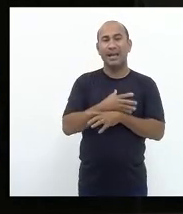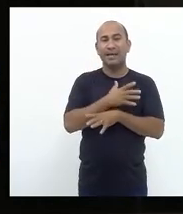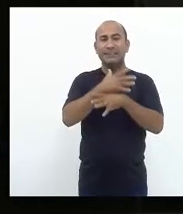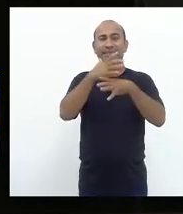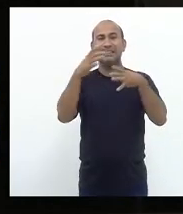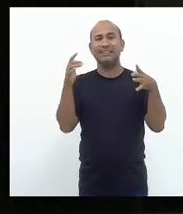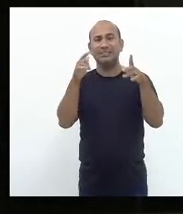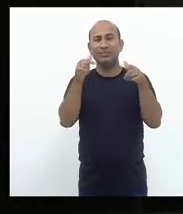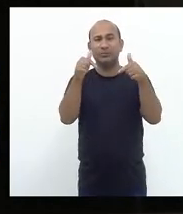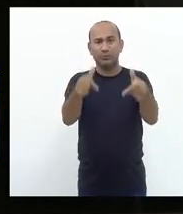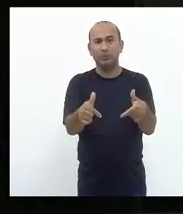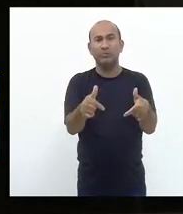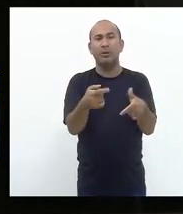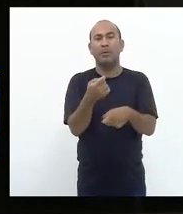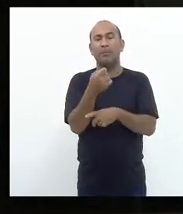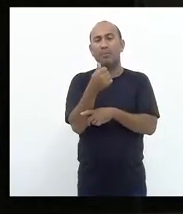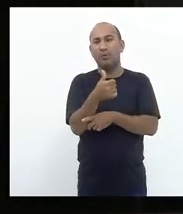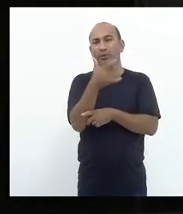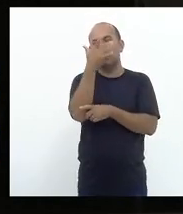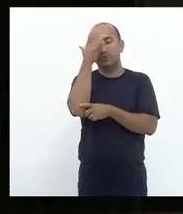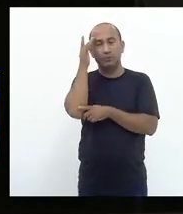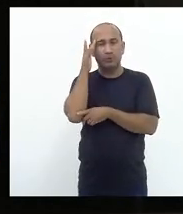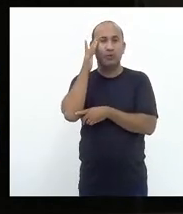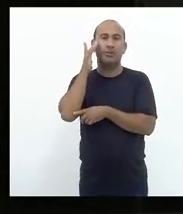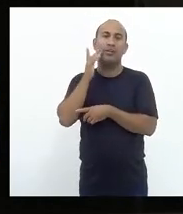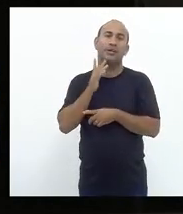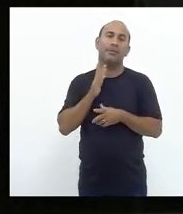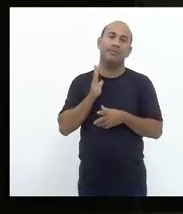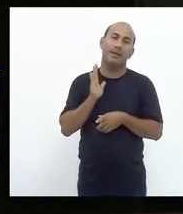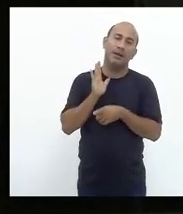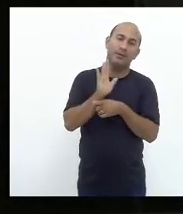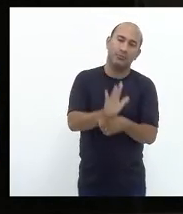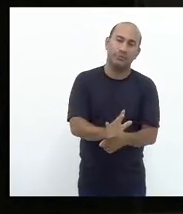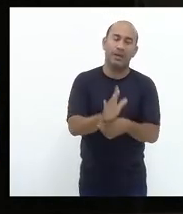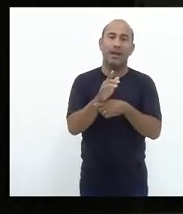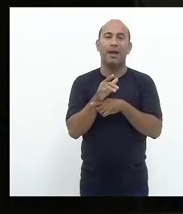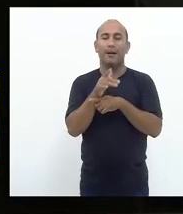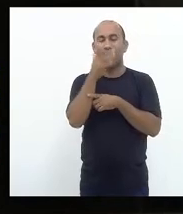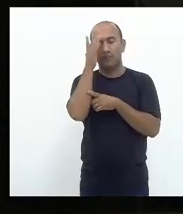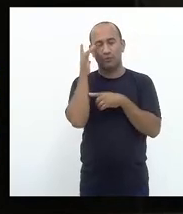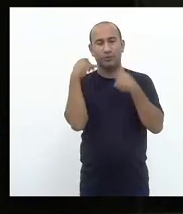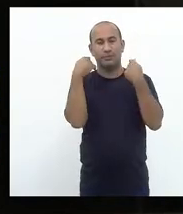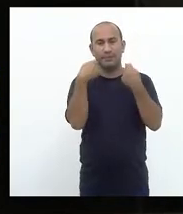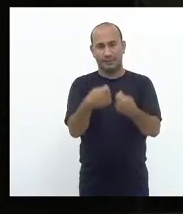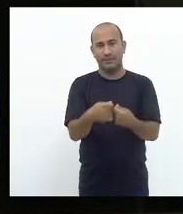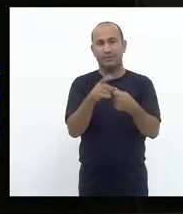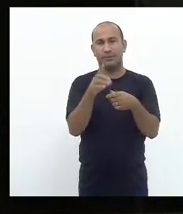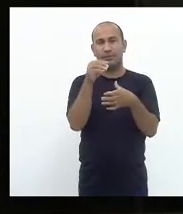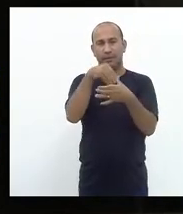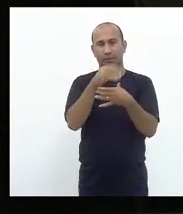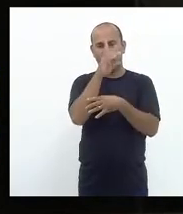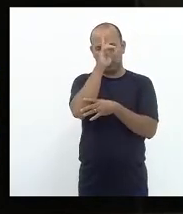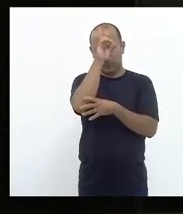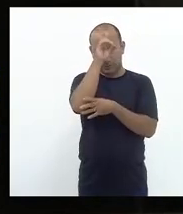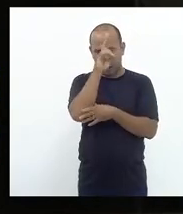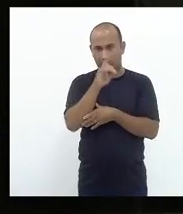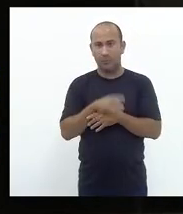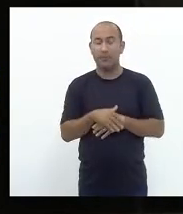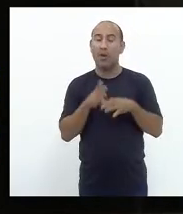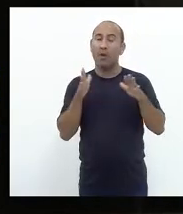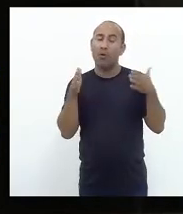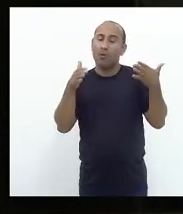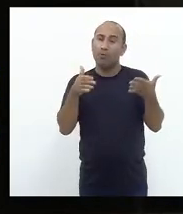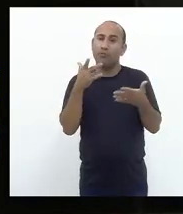mediante a quantidade de atendimentos que eles conseguem com as suas possibilidades ofertar. Então, hoje, falar